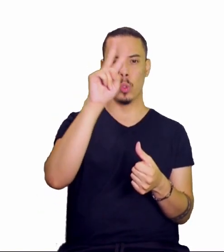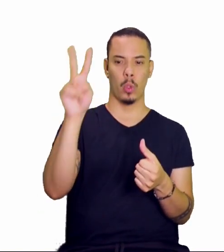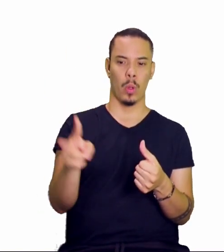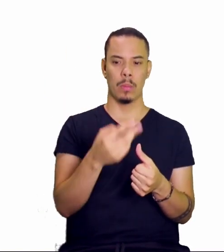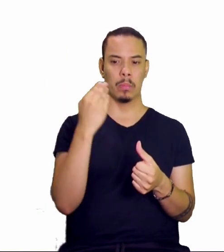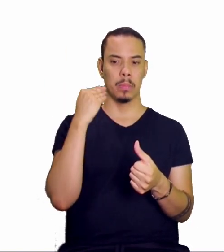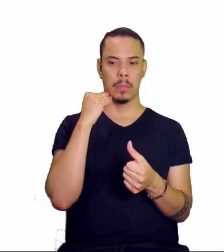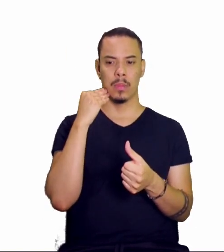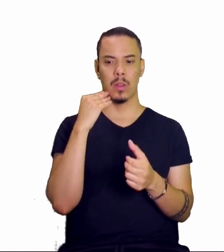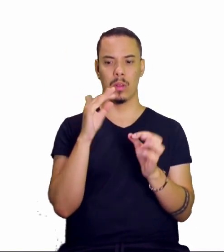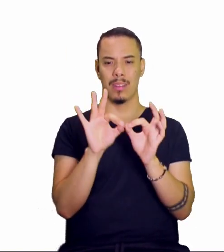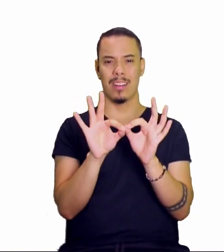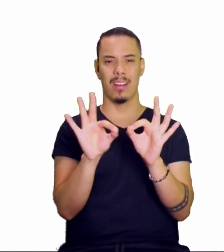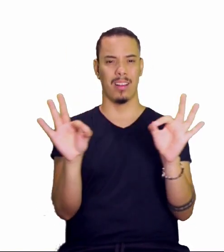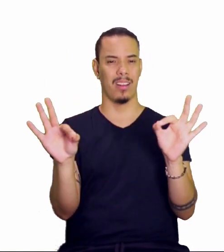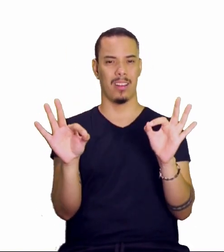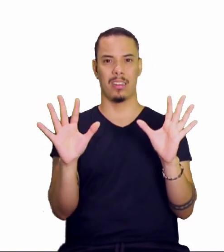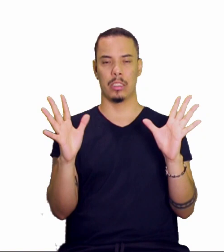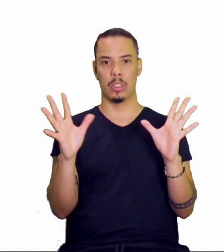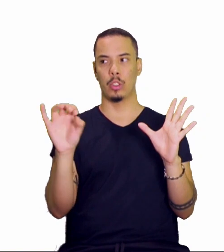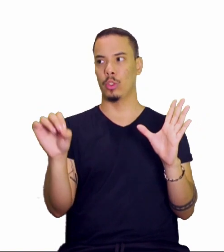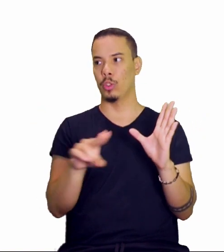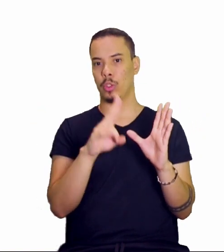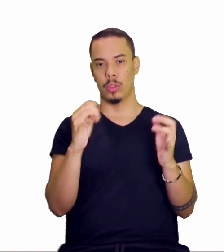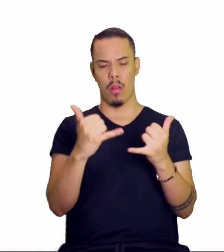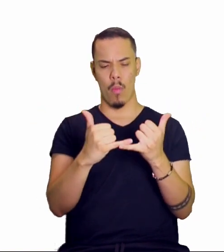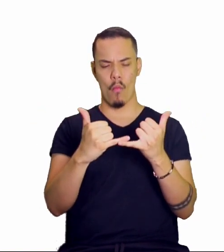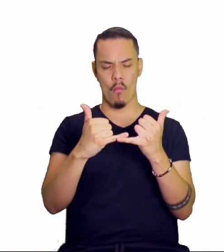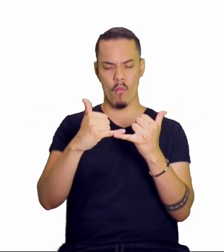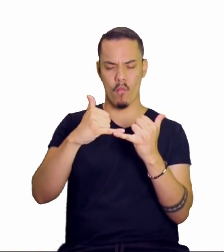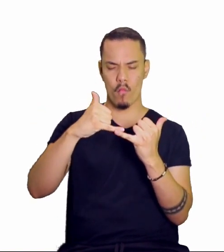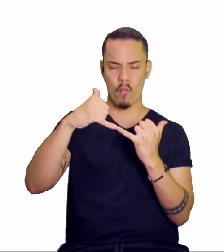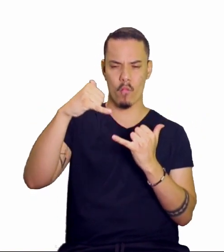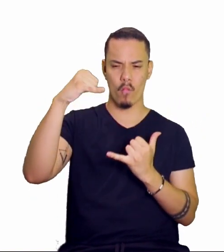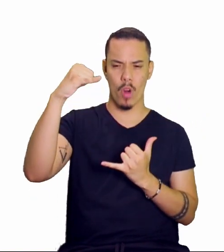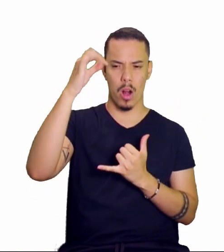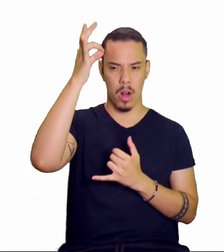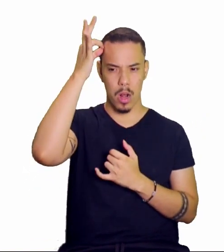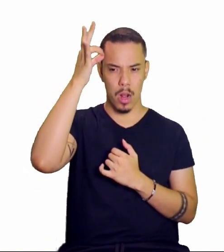distância muito grande, né? Ou a espessura do fio de cabelo, como você disse, que é